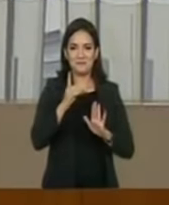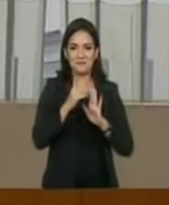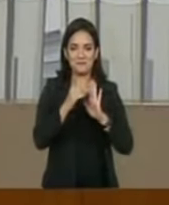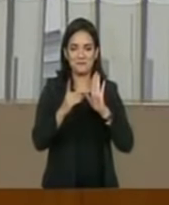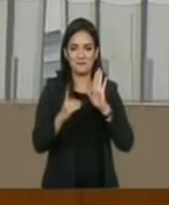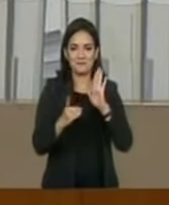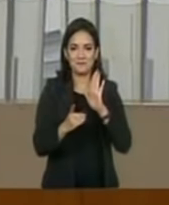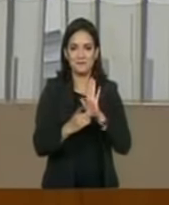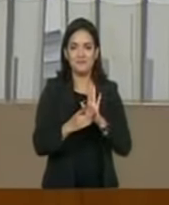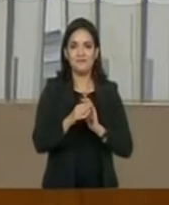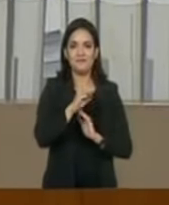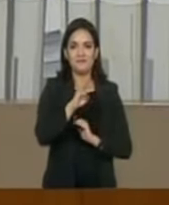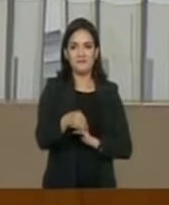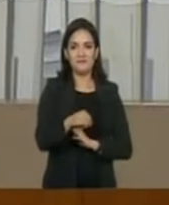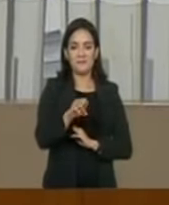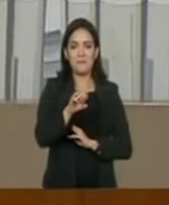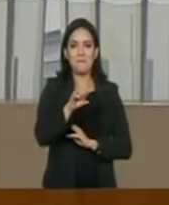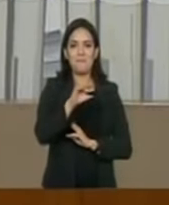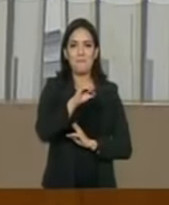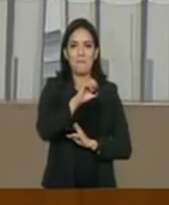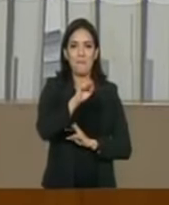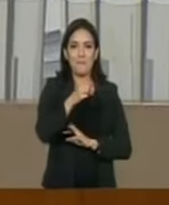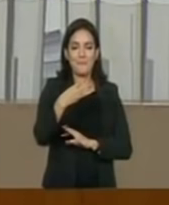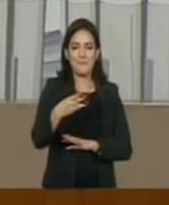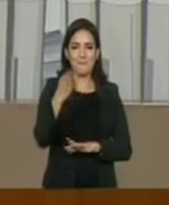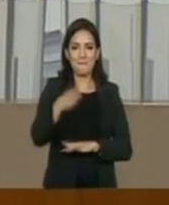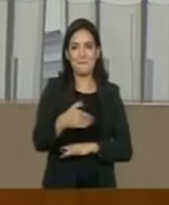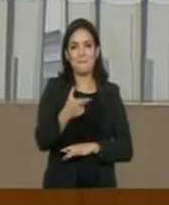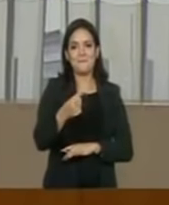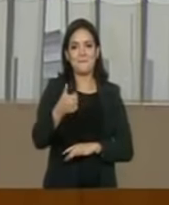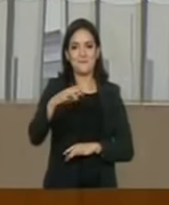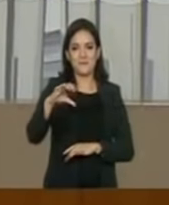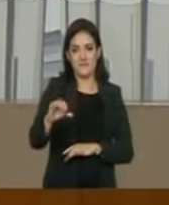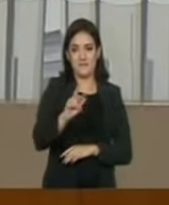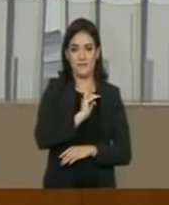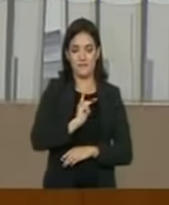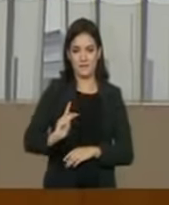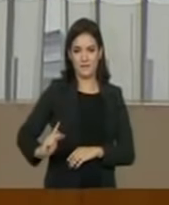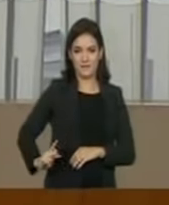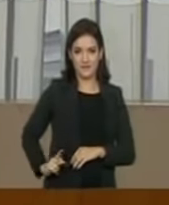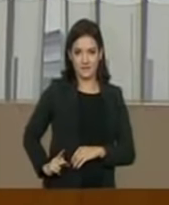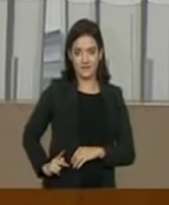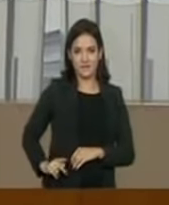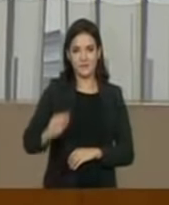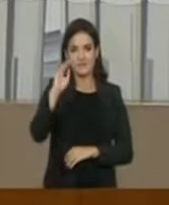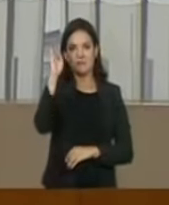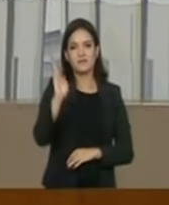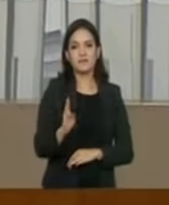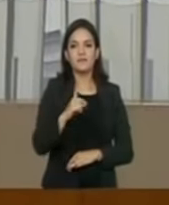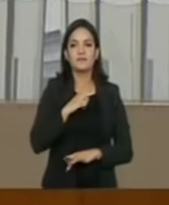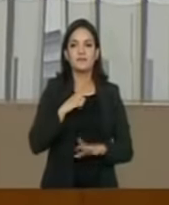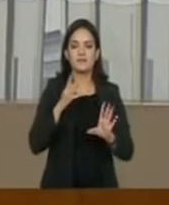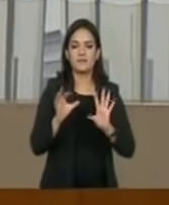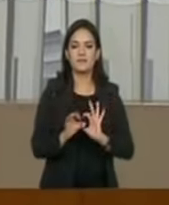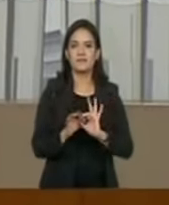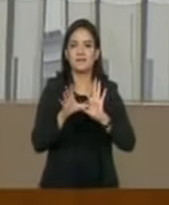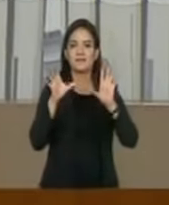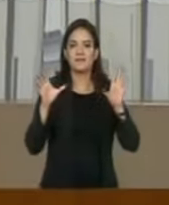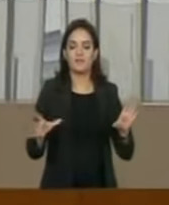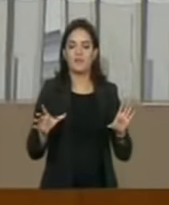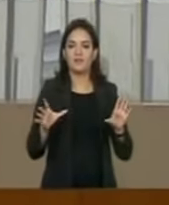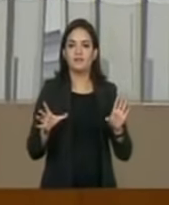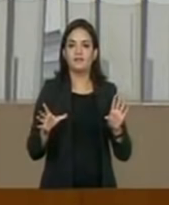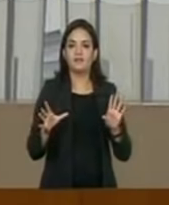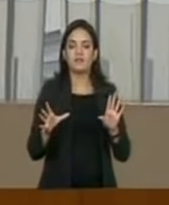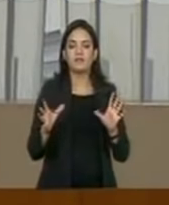10.083 de 2019 do senhor presidente da república foi autorizado o emprego das forças